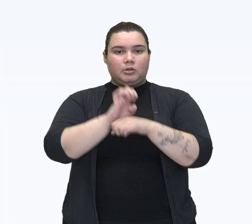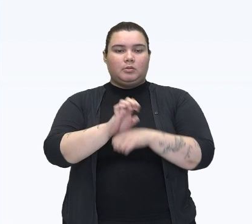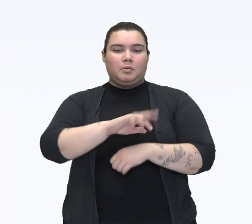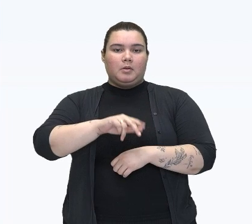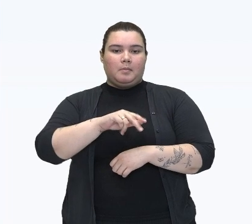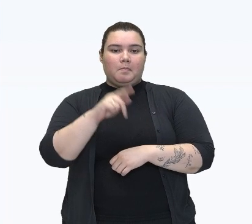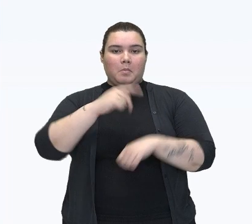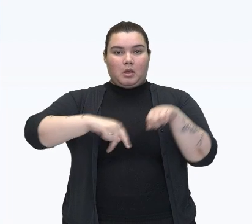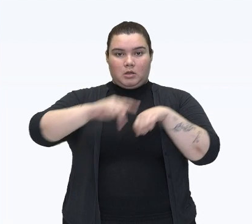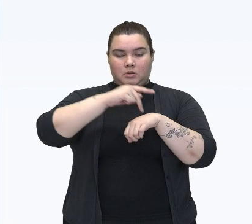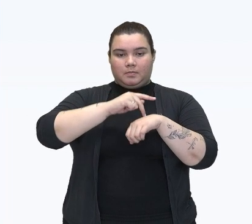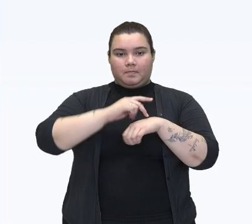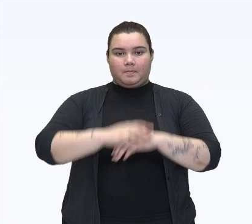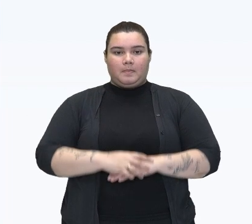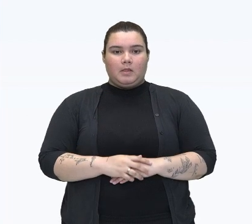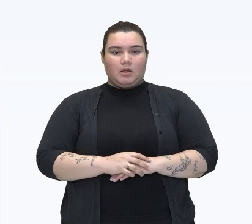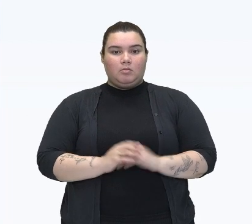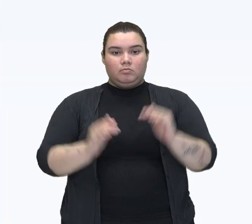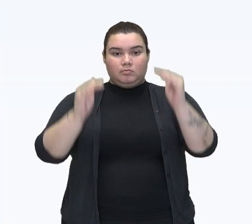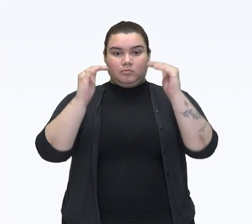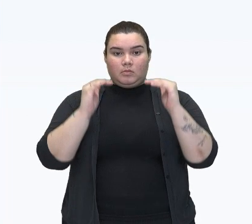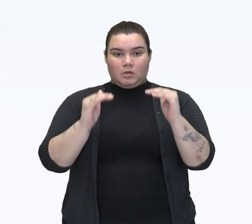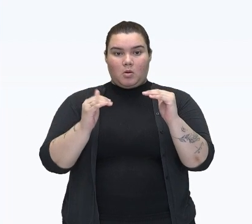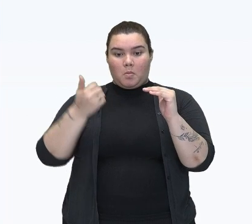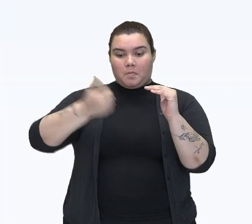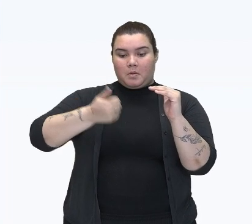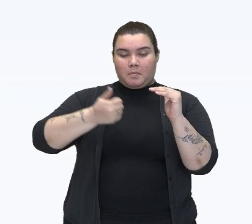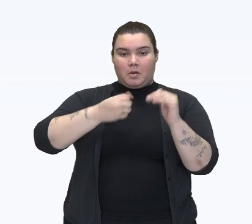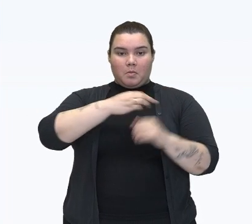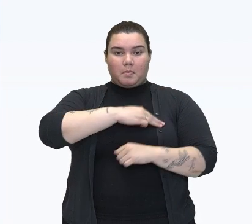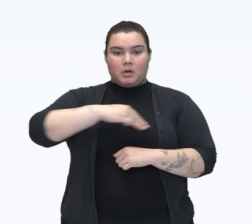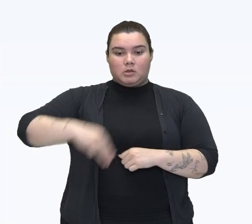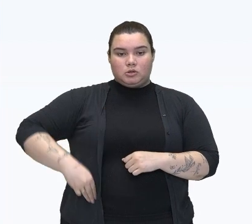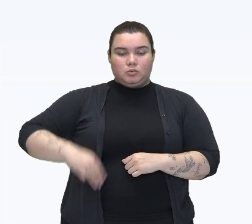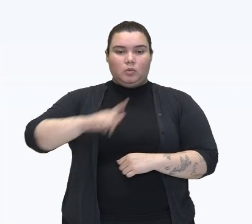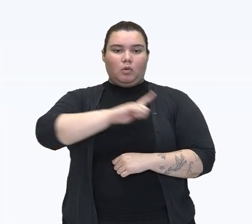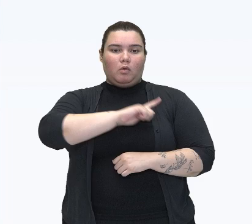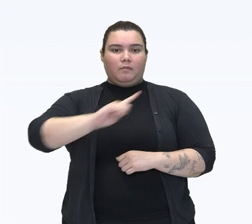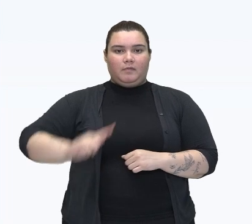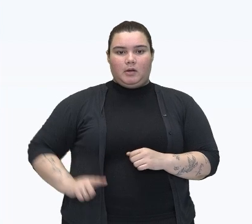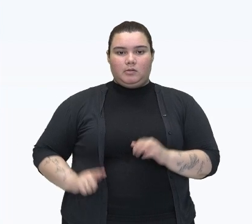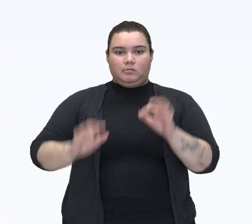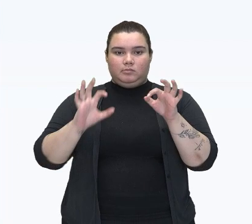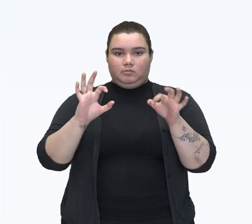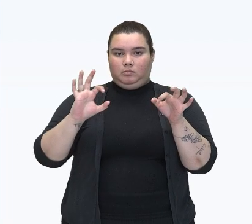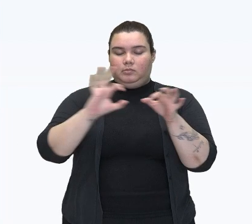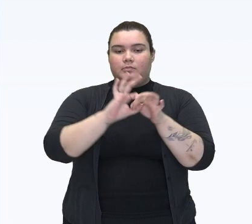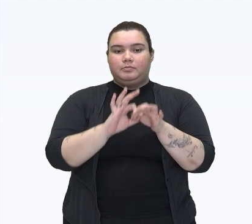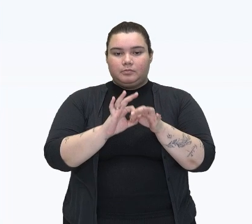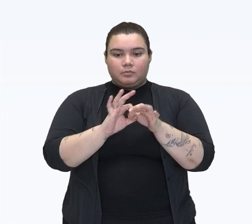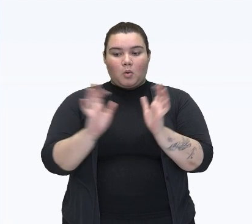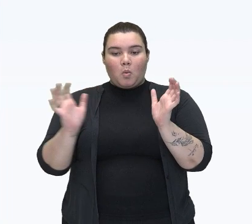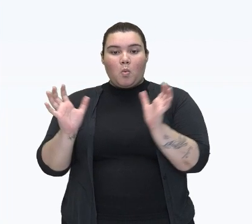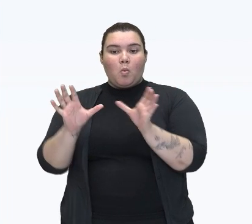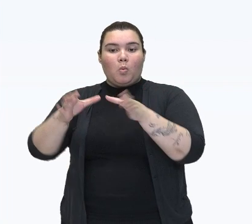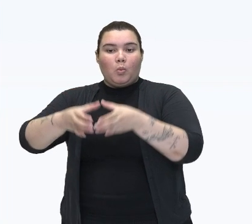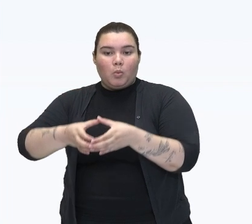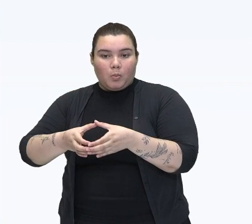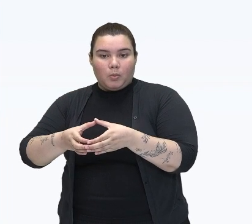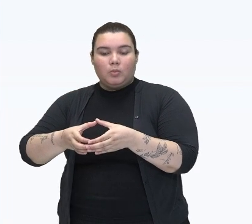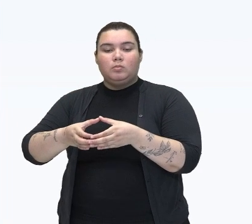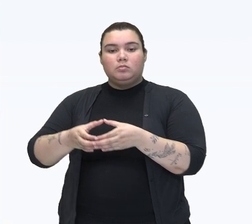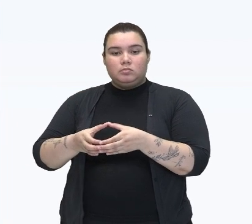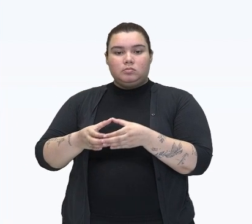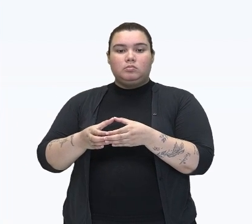O primeiro-ministro é chefe de governo. O primeiro-ministro governa. Governa junto com quem? Com o gabinete, né, que é o